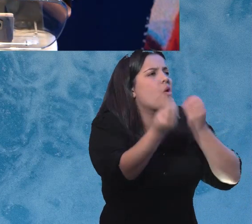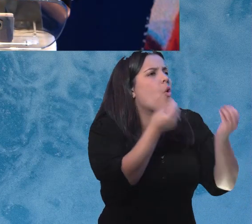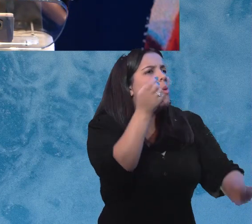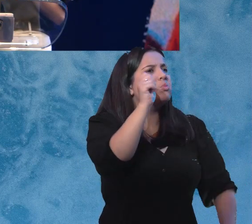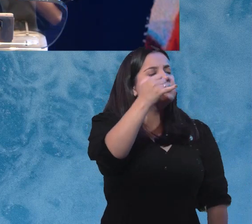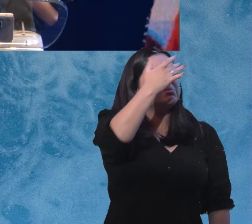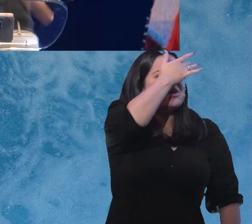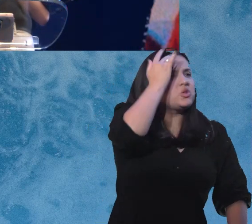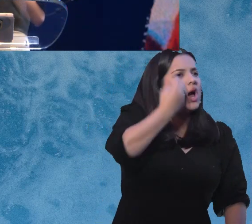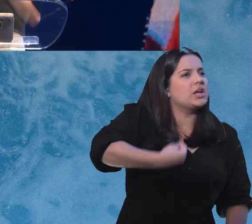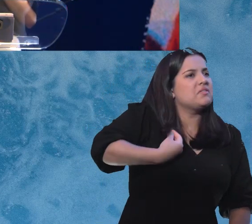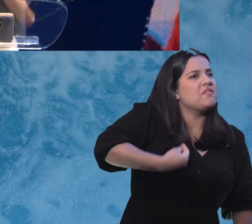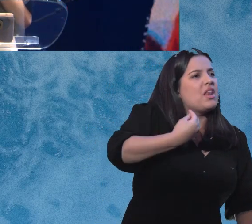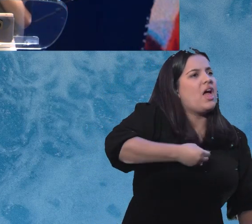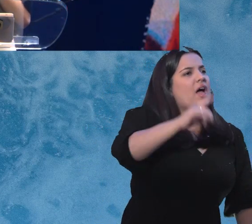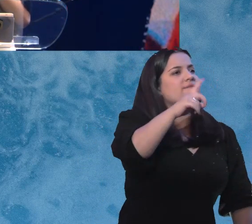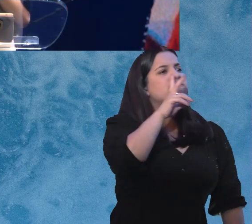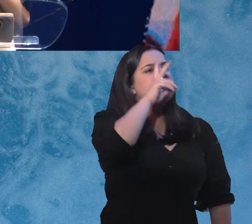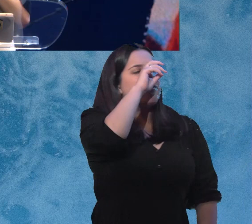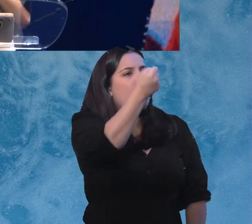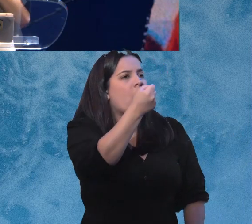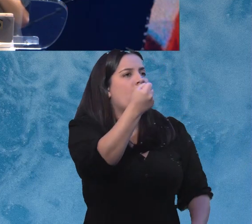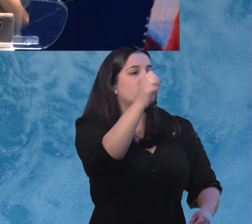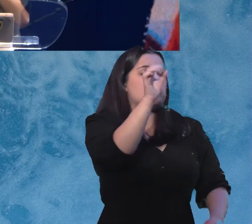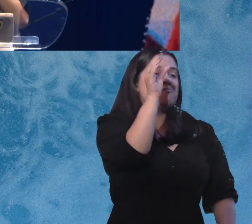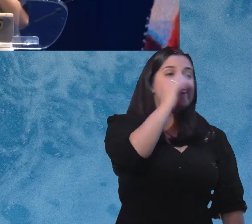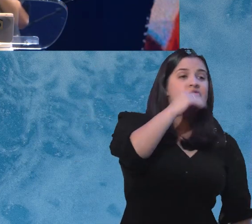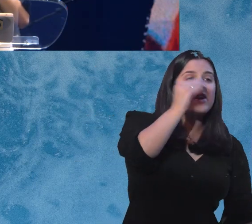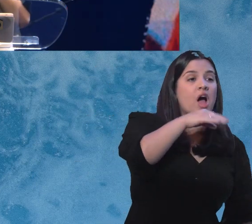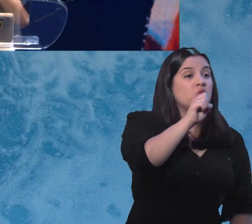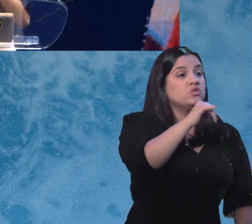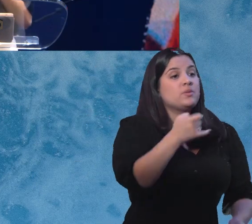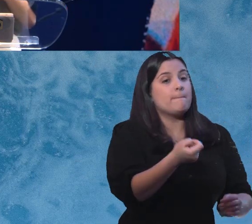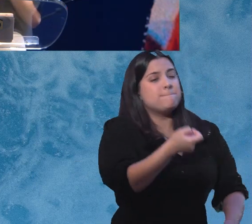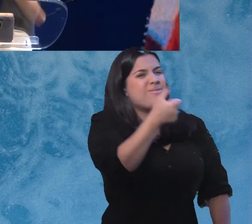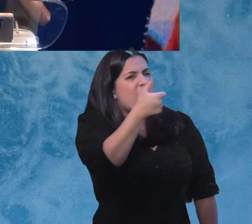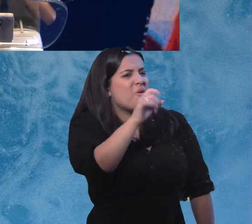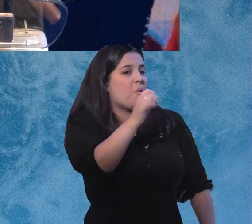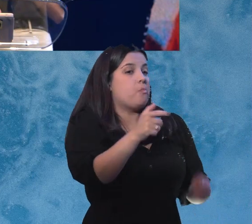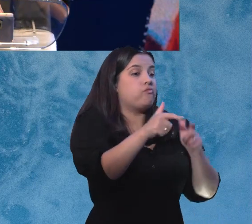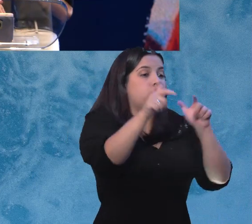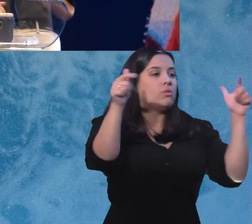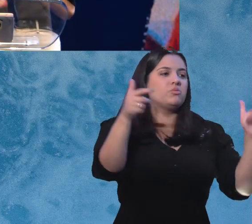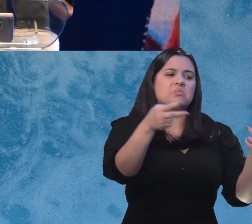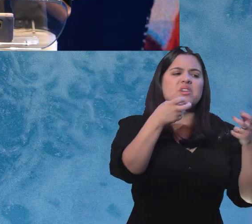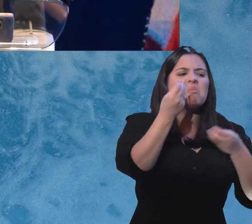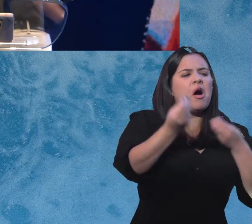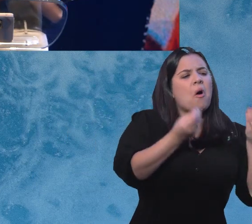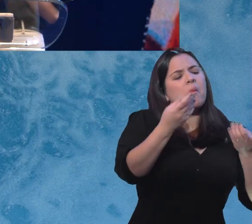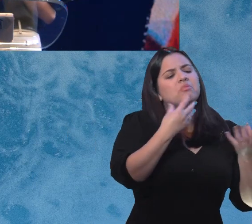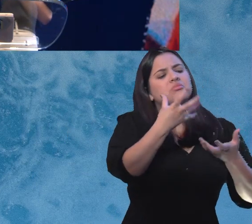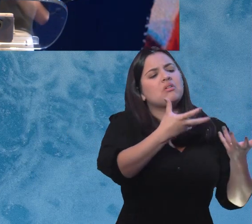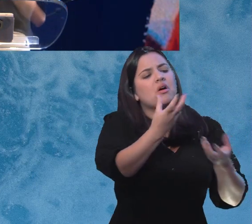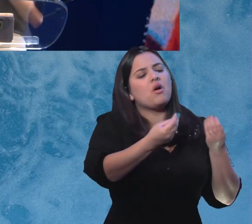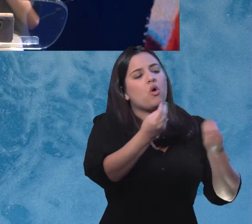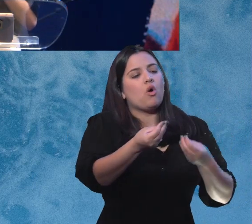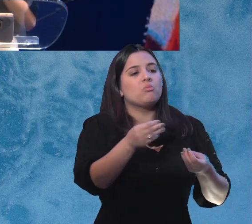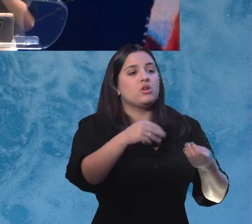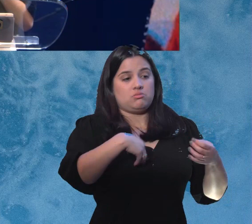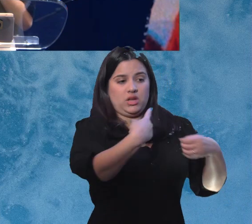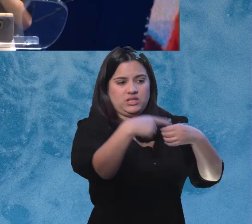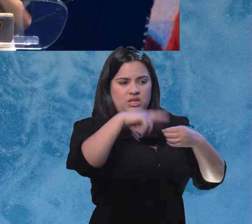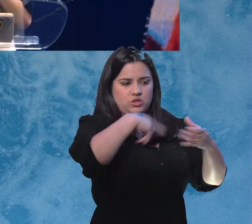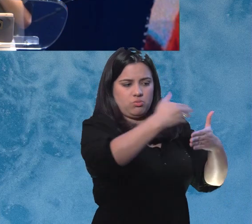fracos, poucos ou muitos. Observem em que tipo de terra vivem, se é boa ou ruim. As cidades têm muralhas ou